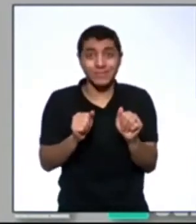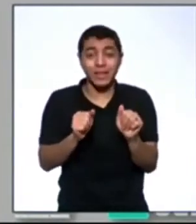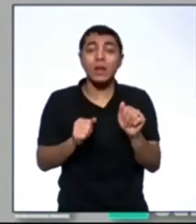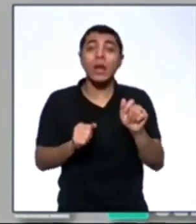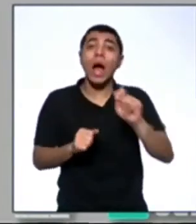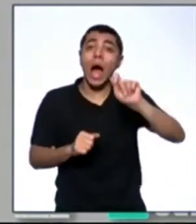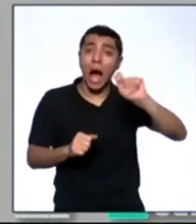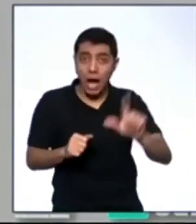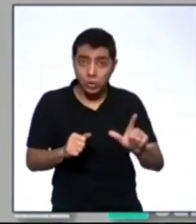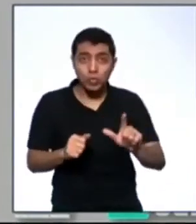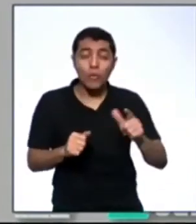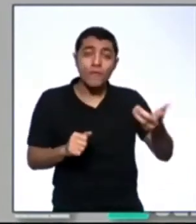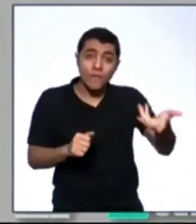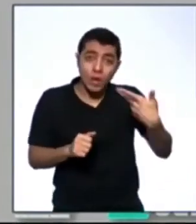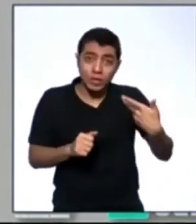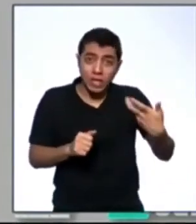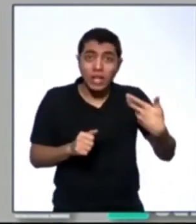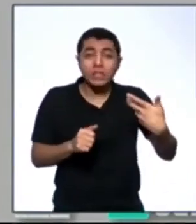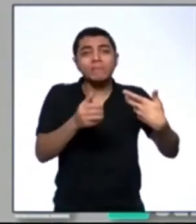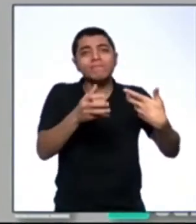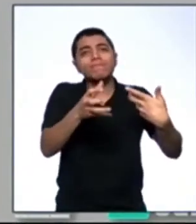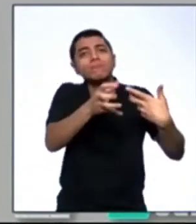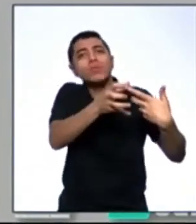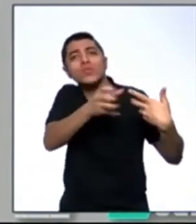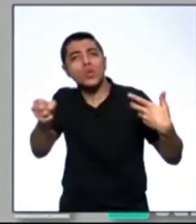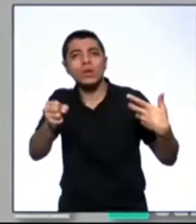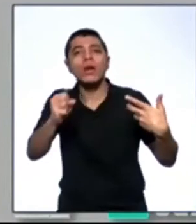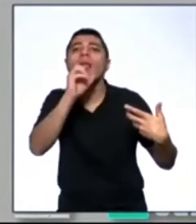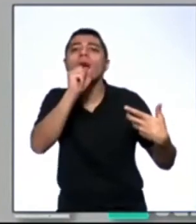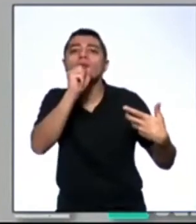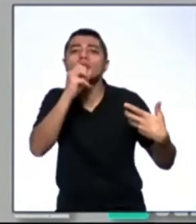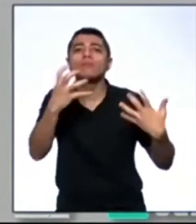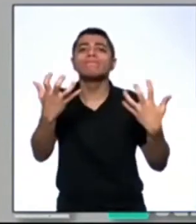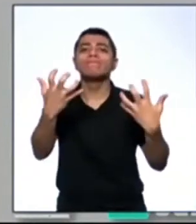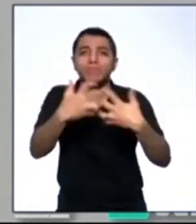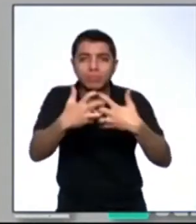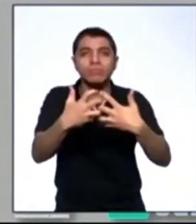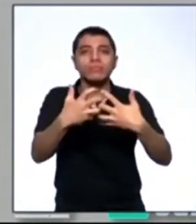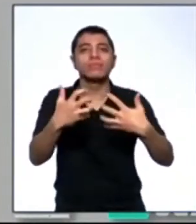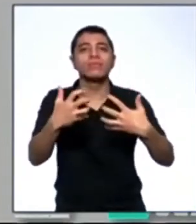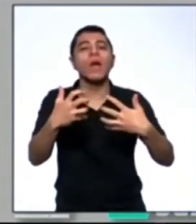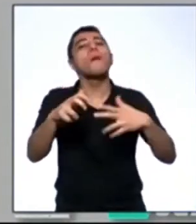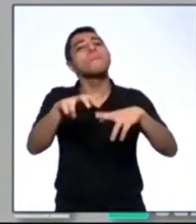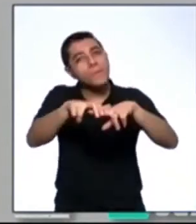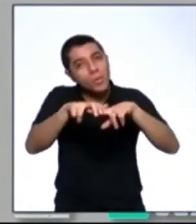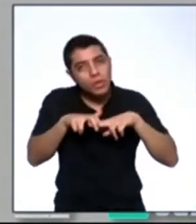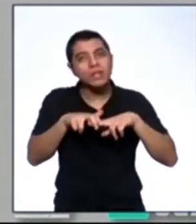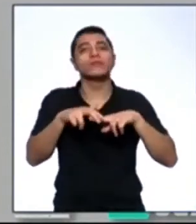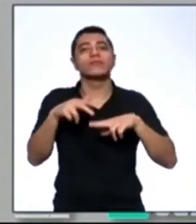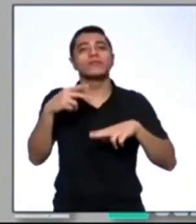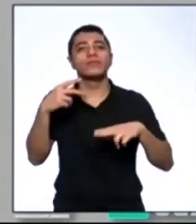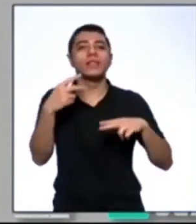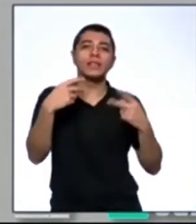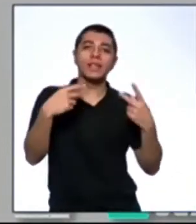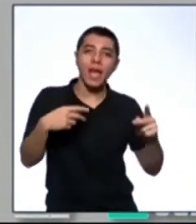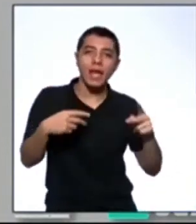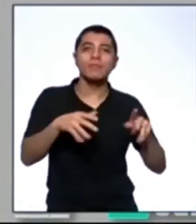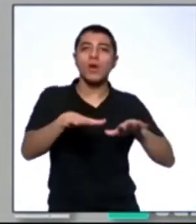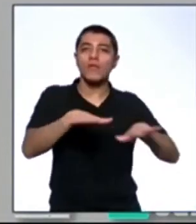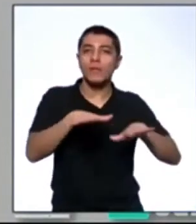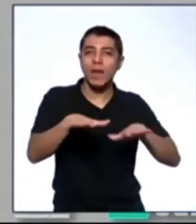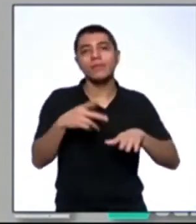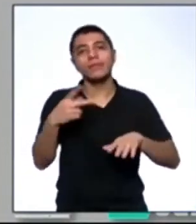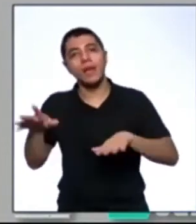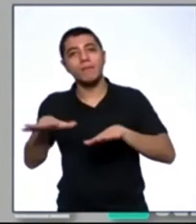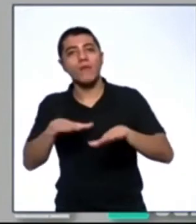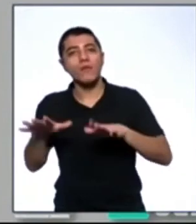para a laranja. É por isso que elas passam a se mover em sentidos opostos, né? Essa velocidade é a velocidade de um